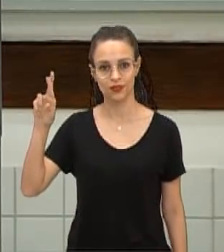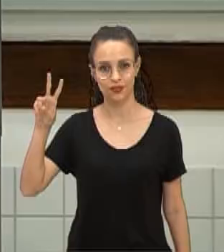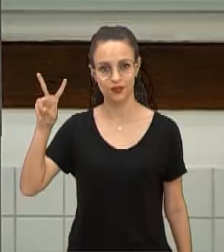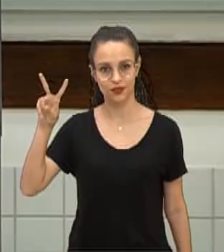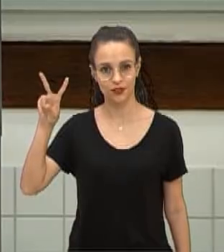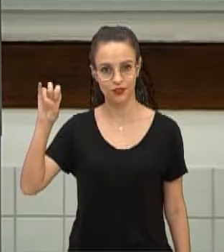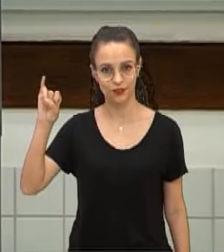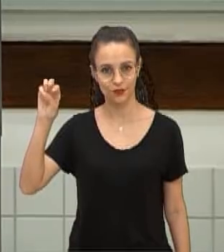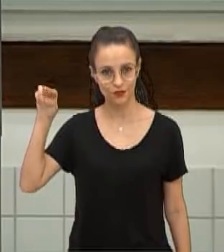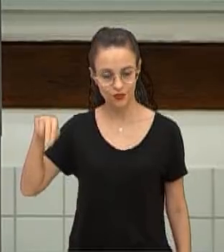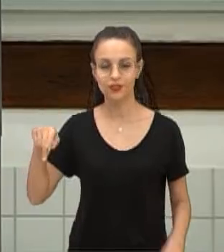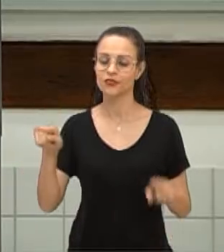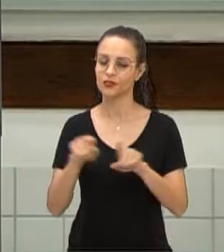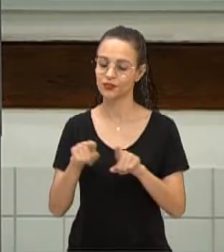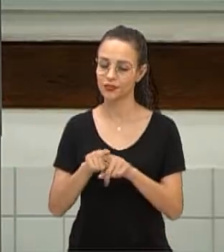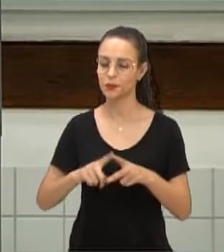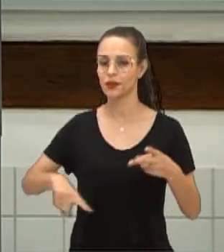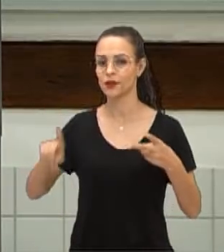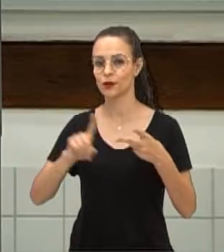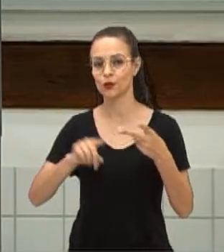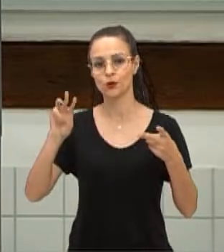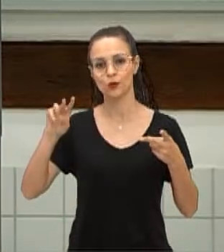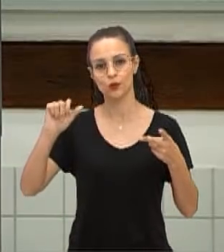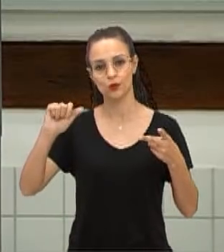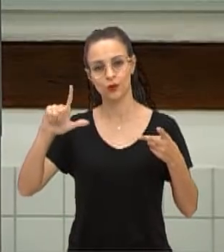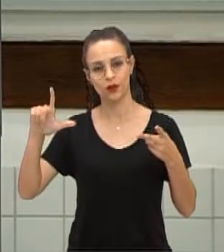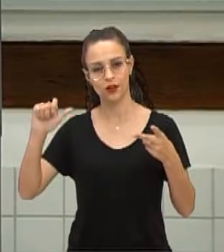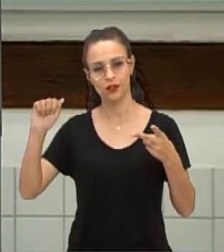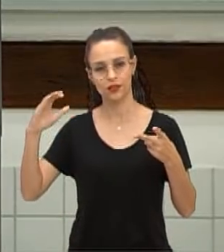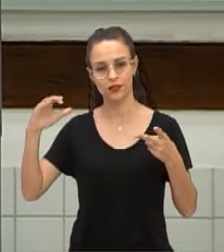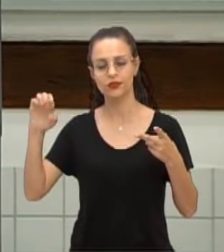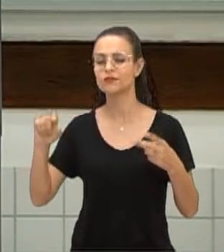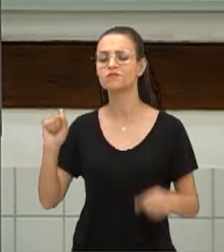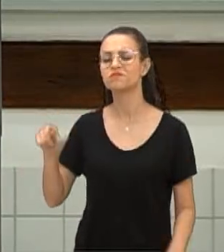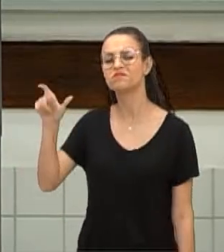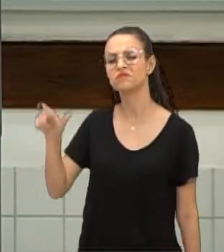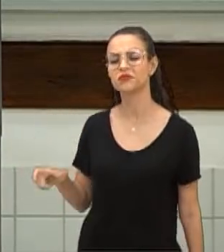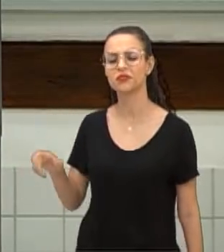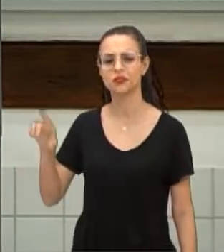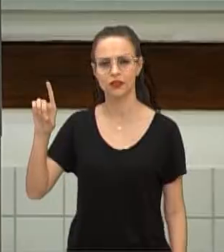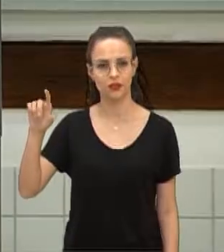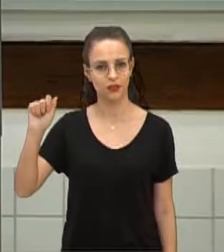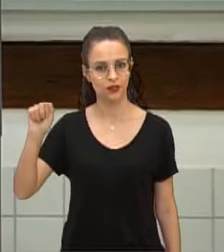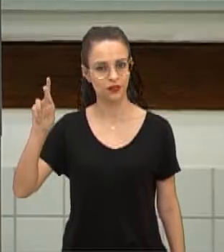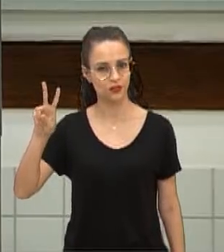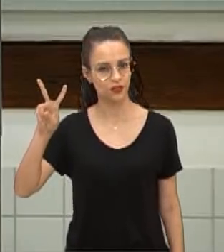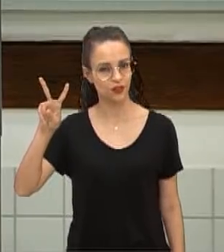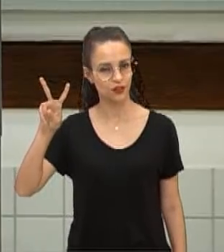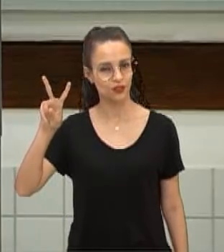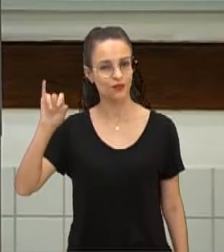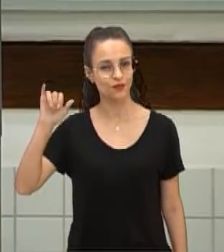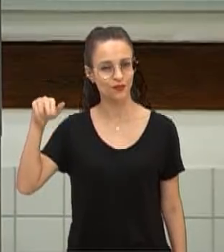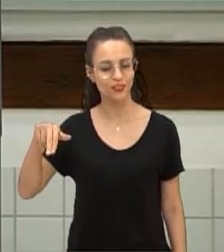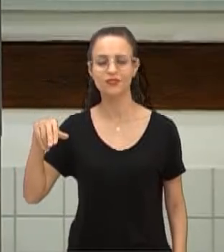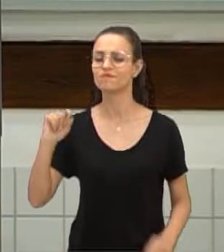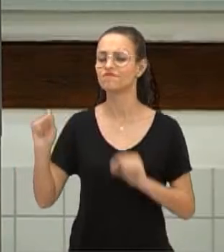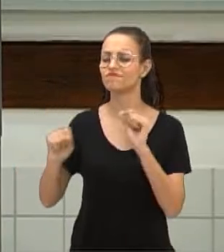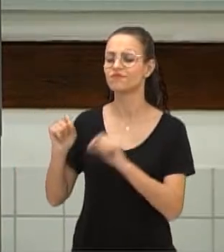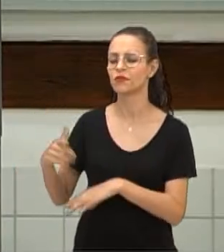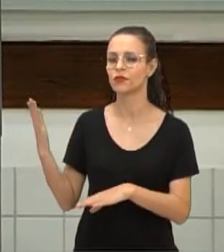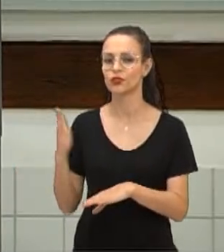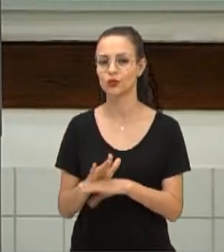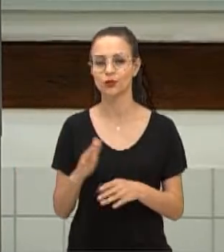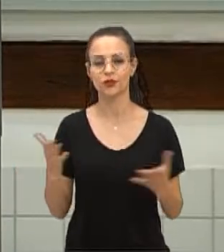vamos conhecer quem foi Charles Darwin e quais foram as contribuições do Charles Darwin para a teoria